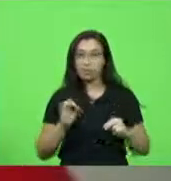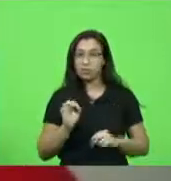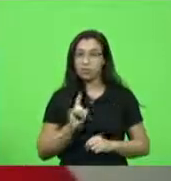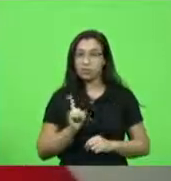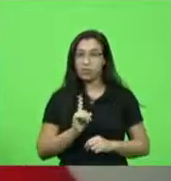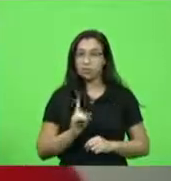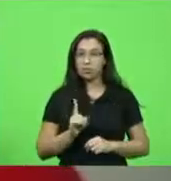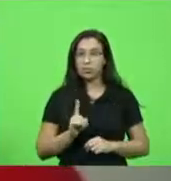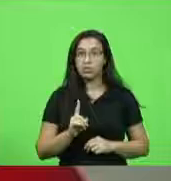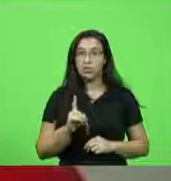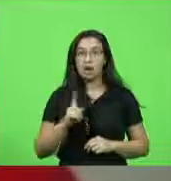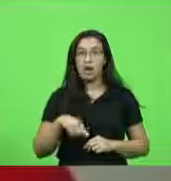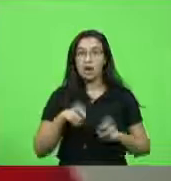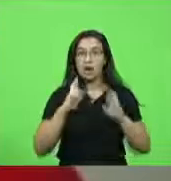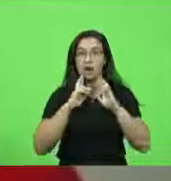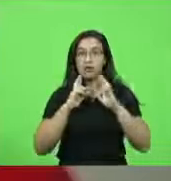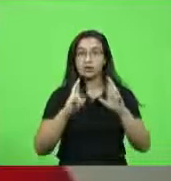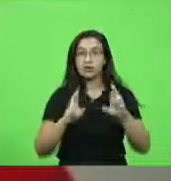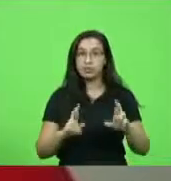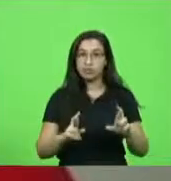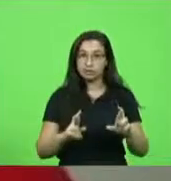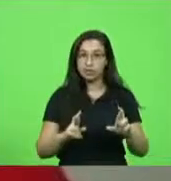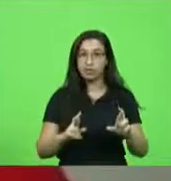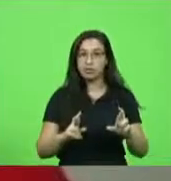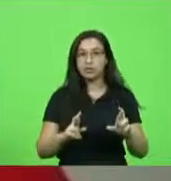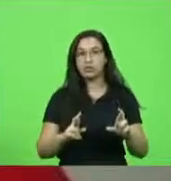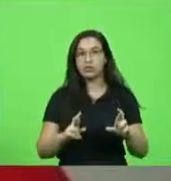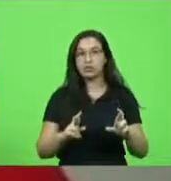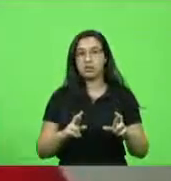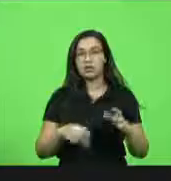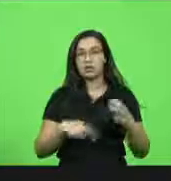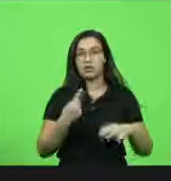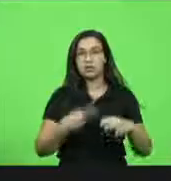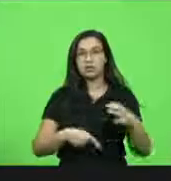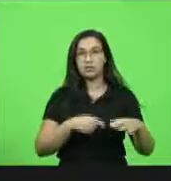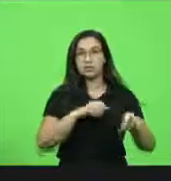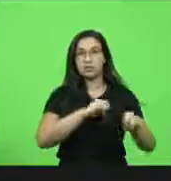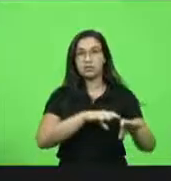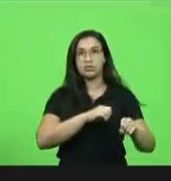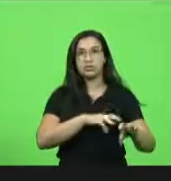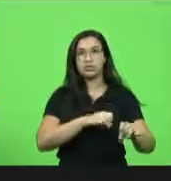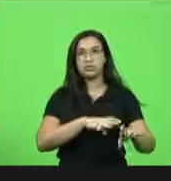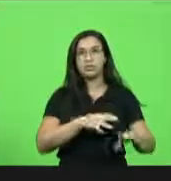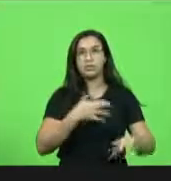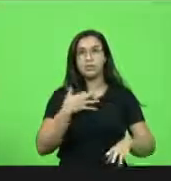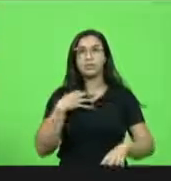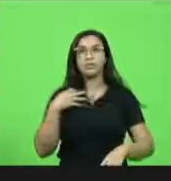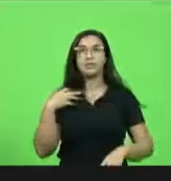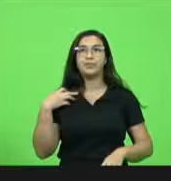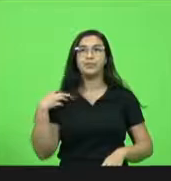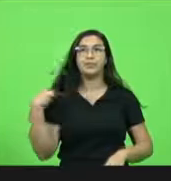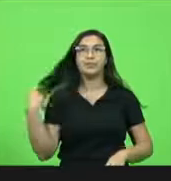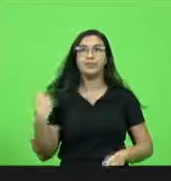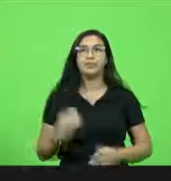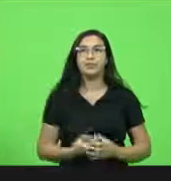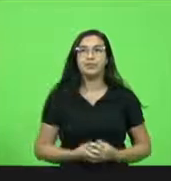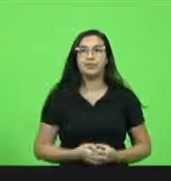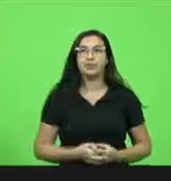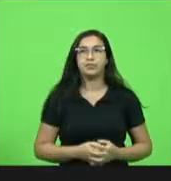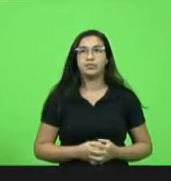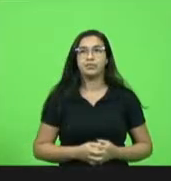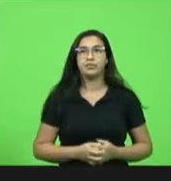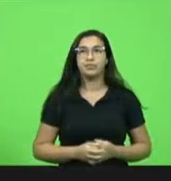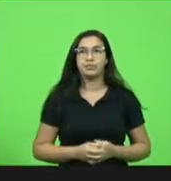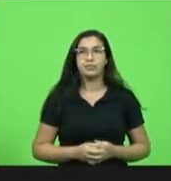que seja respeitada a Comissão de Educação. Eu vou discutir, presidente. Deputado Bruno, pela ordem,